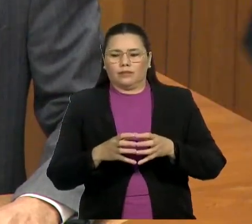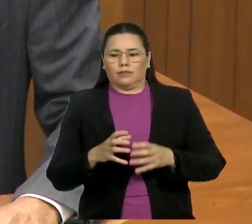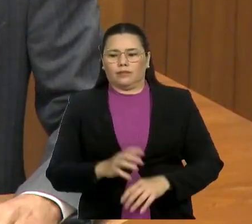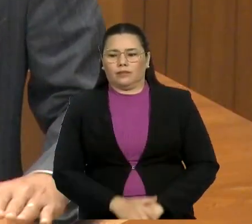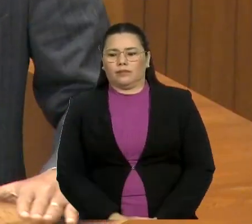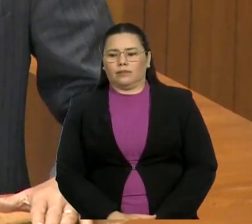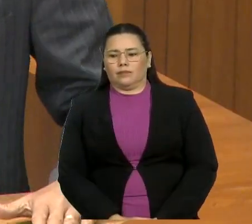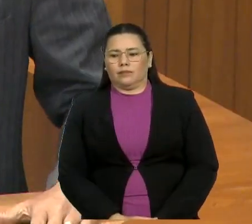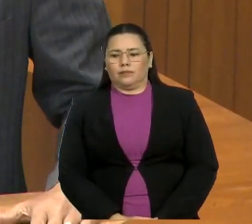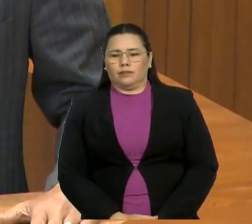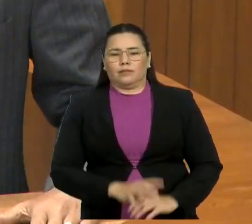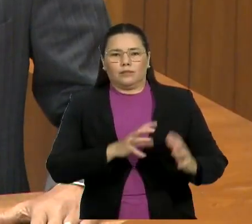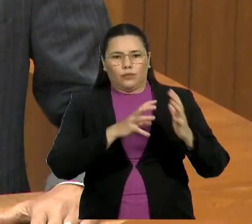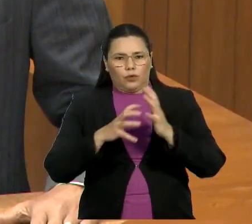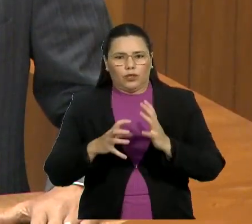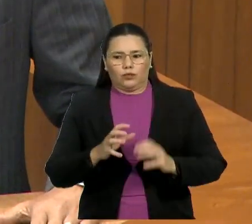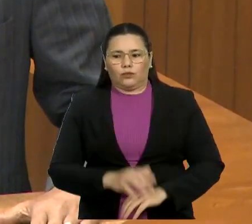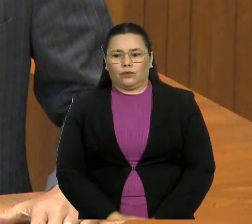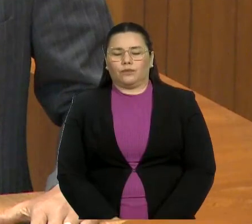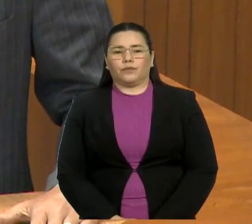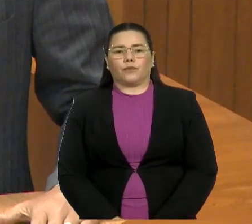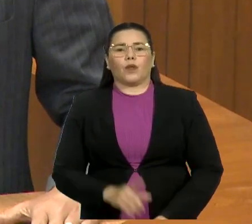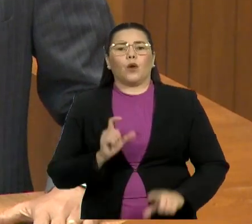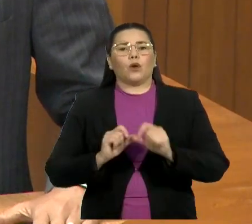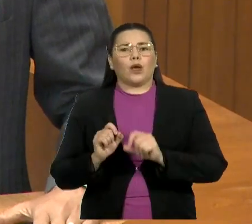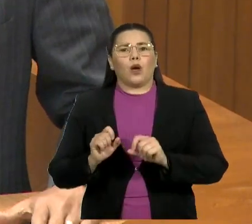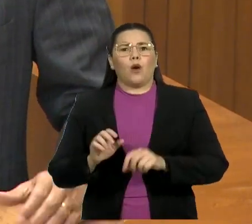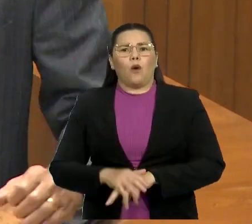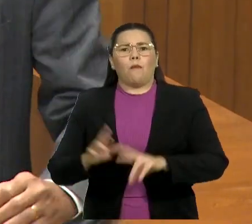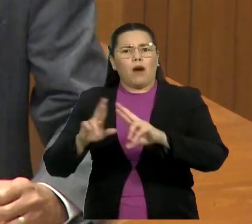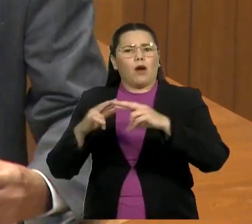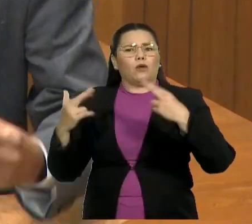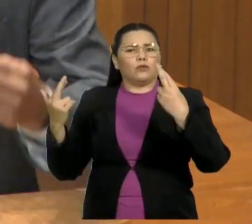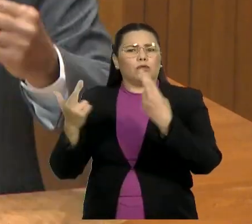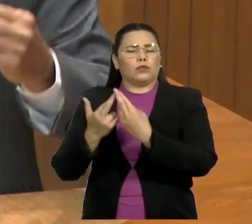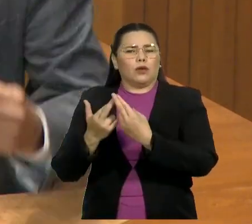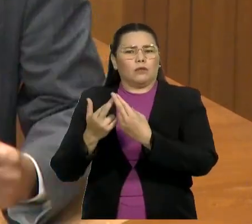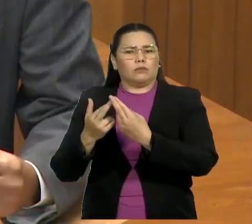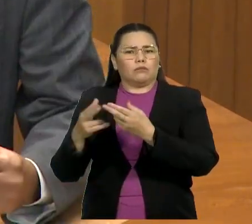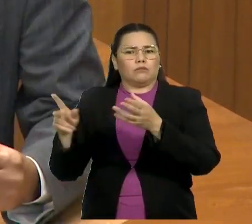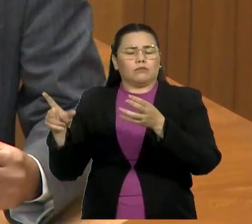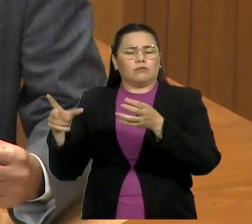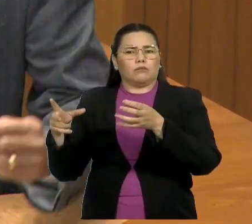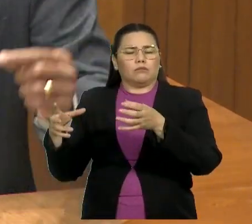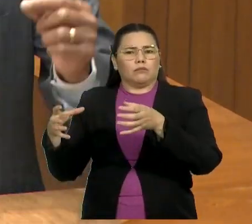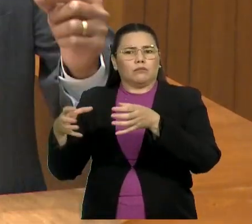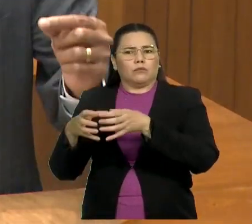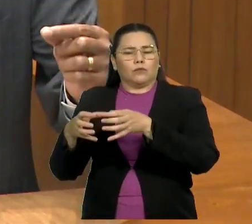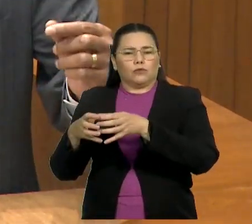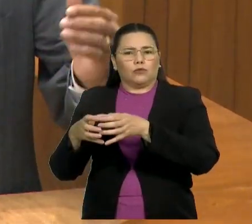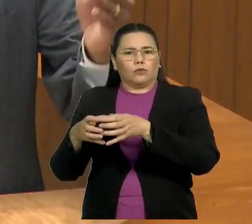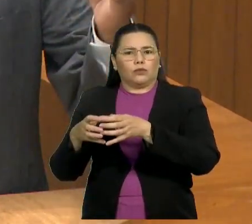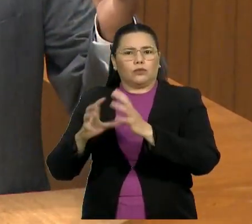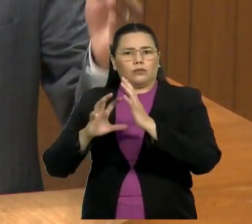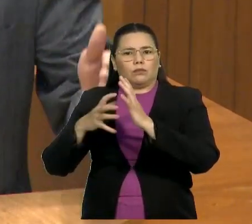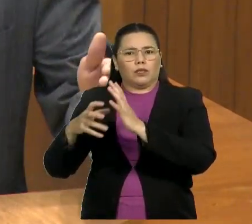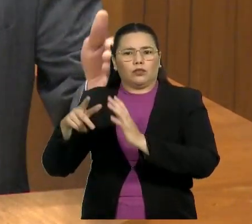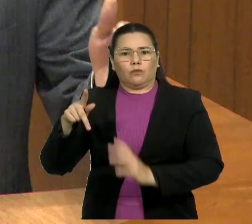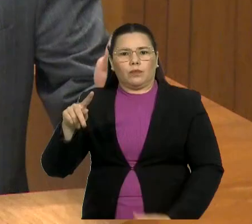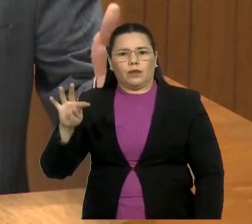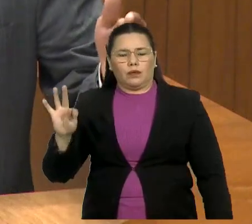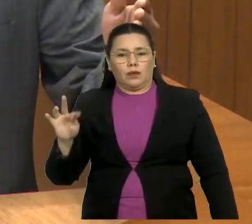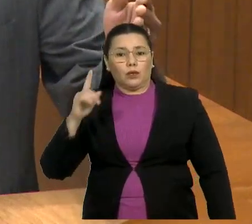encontro que vai acontecer do Partido dos Trabalhadores aqui no Maranhão. Será no